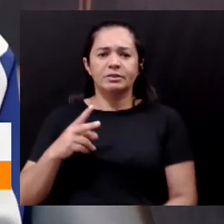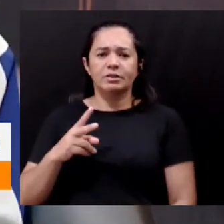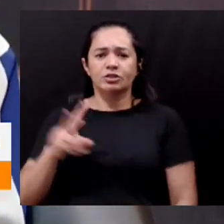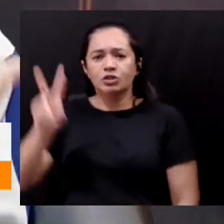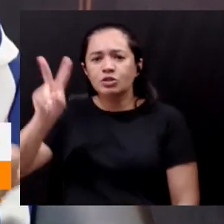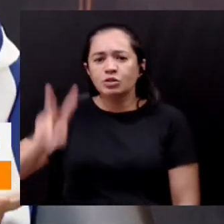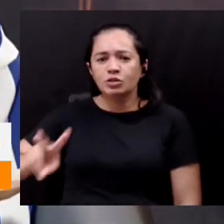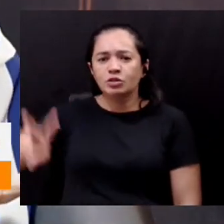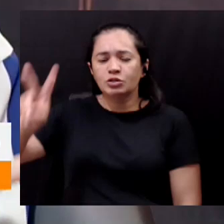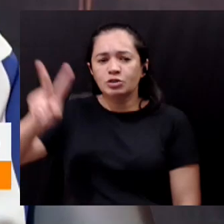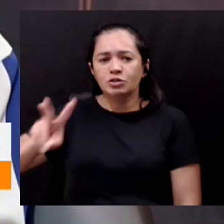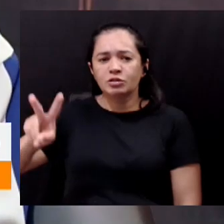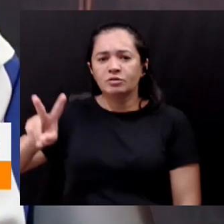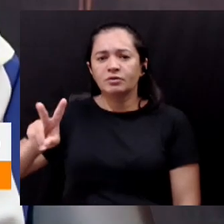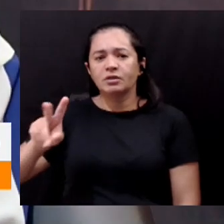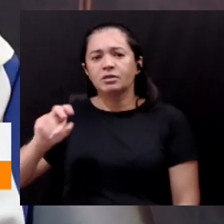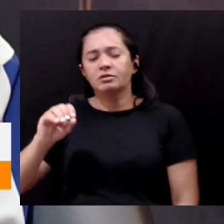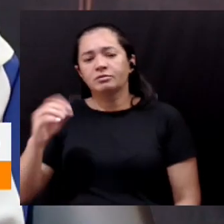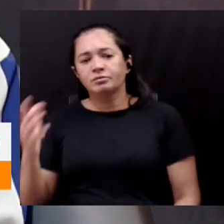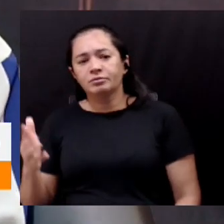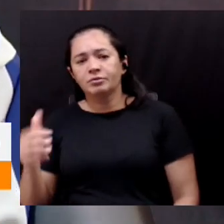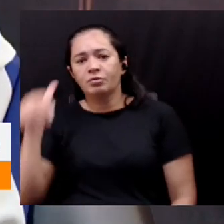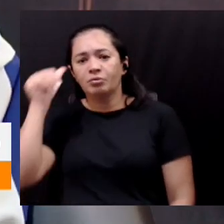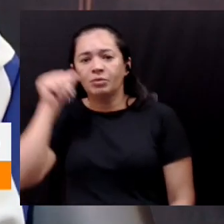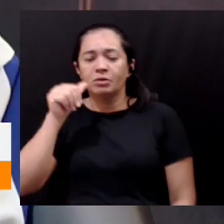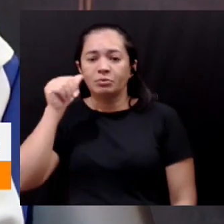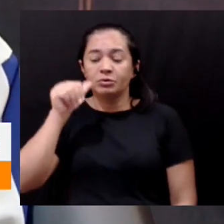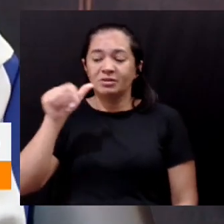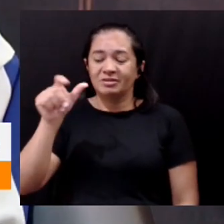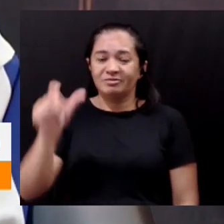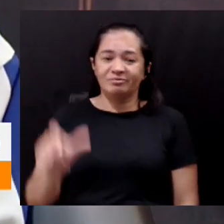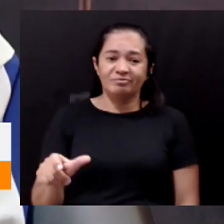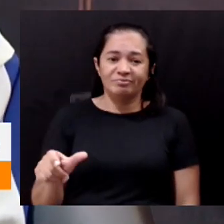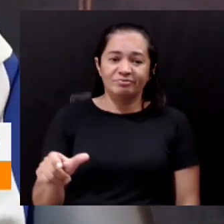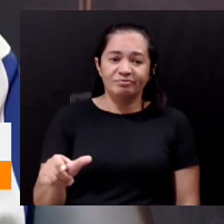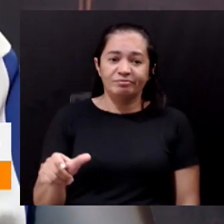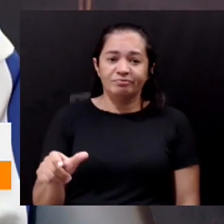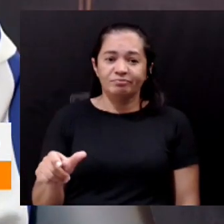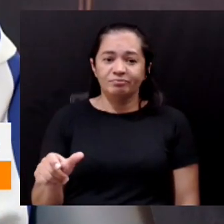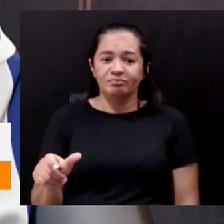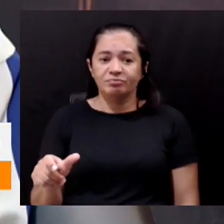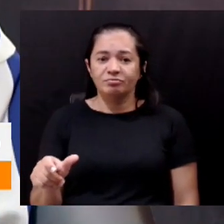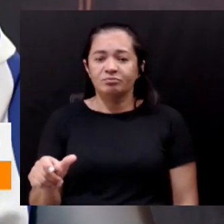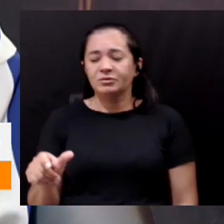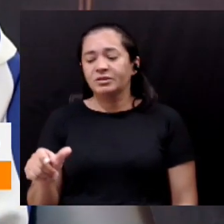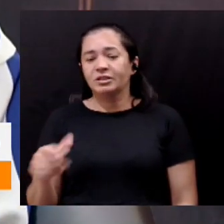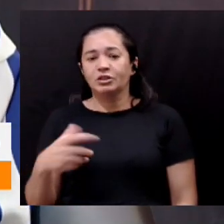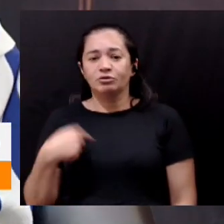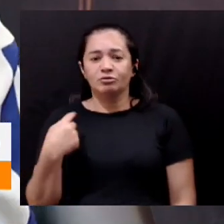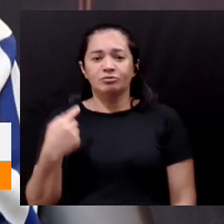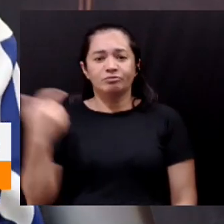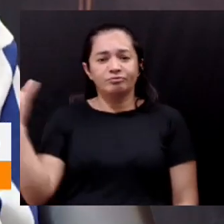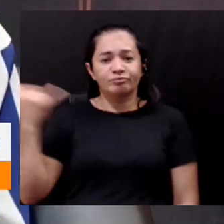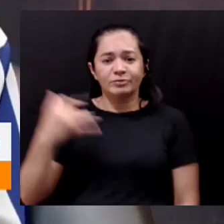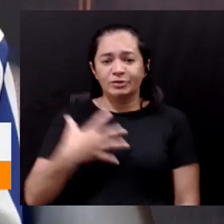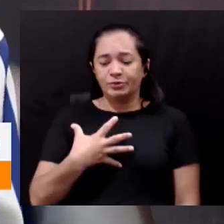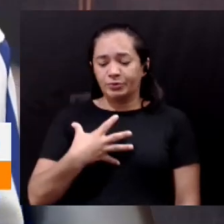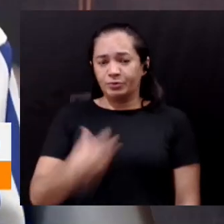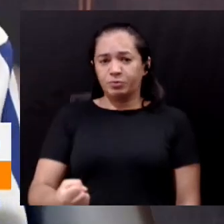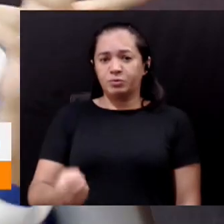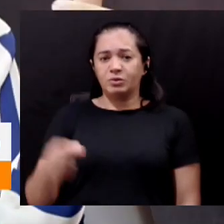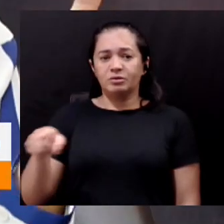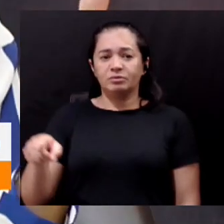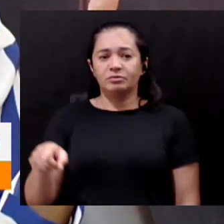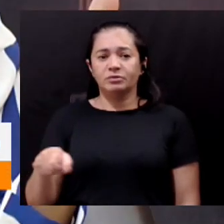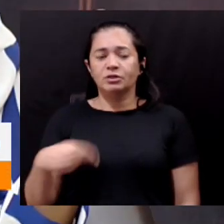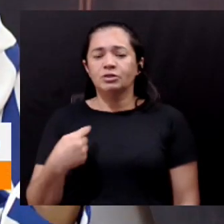ficou desaparecida, depois soube-se que, ela, enfim, se suicidou. Sim. E aí eu fui claro, a gente compartilhou,